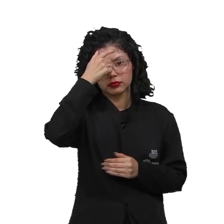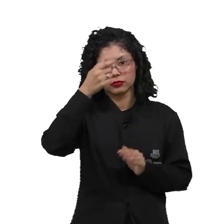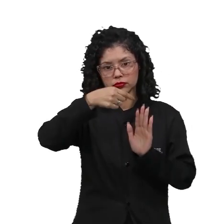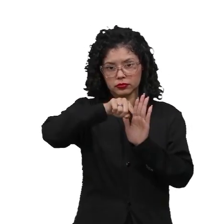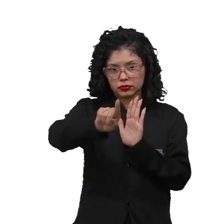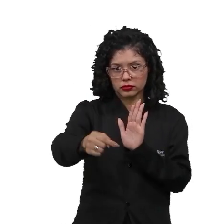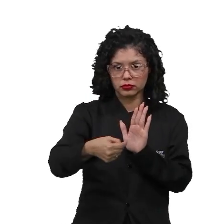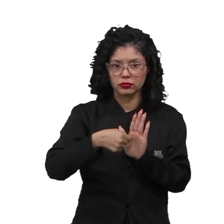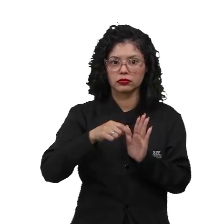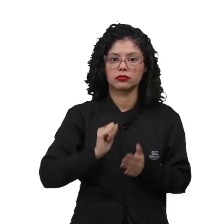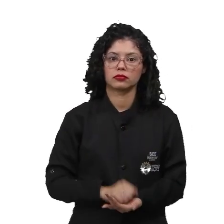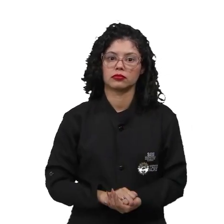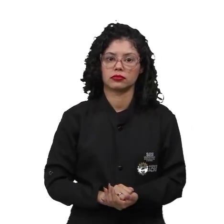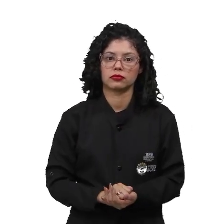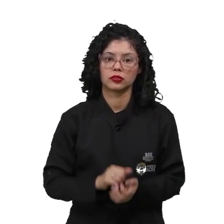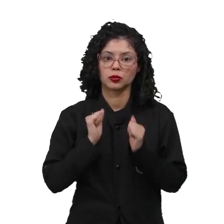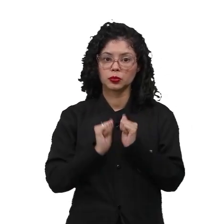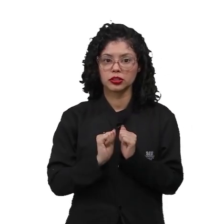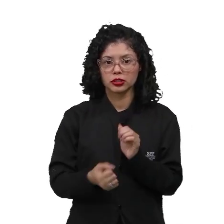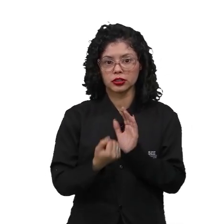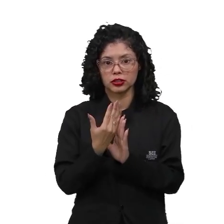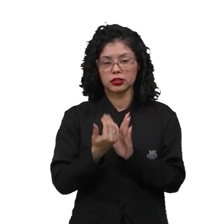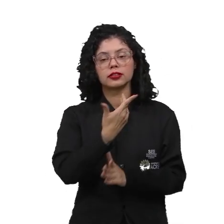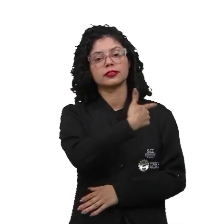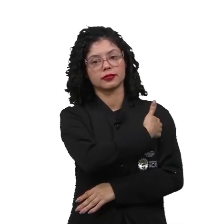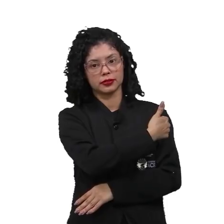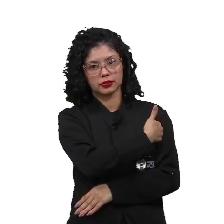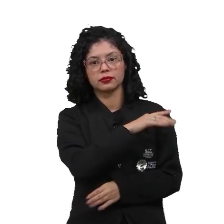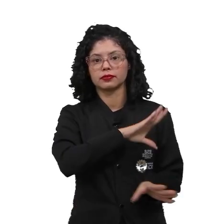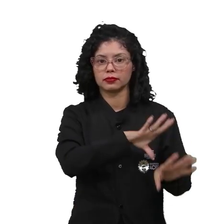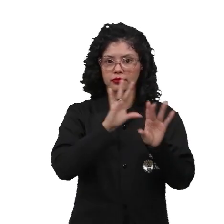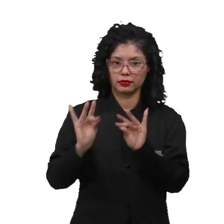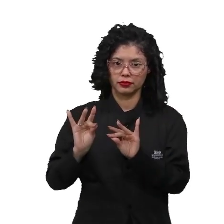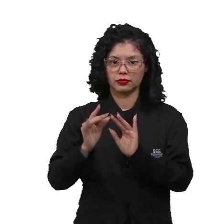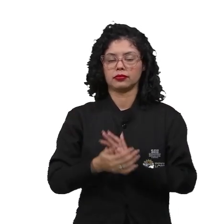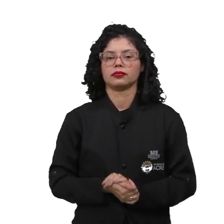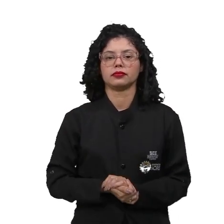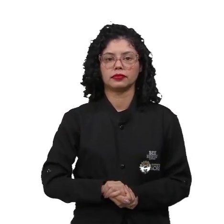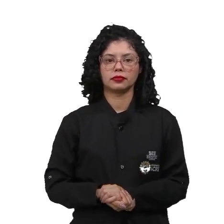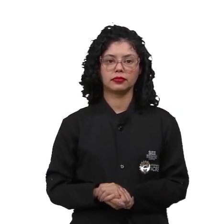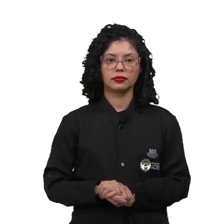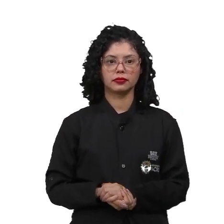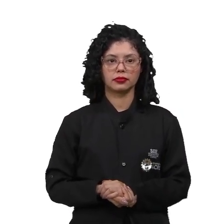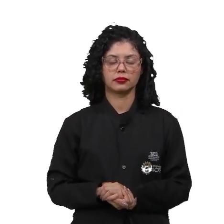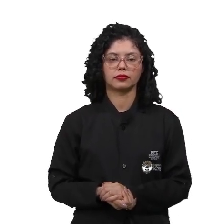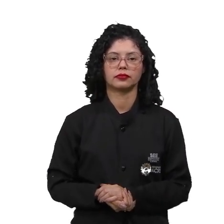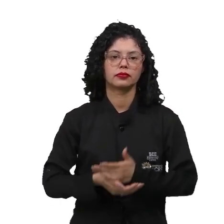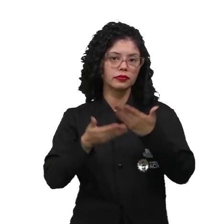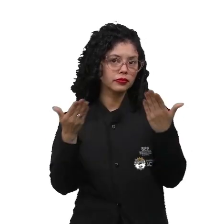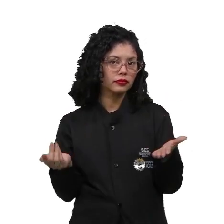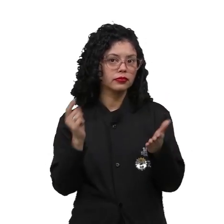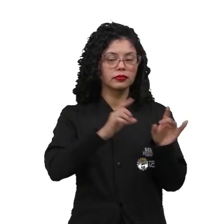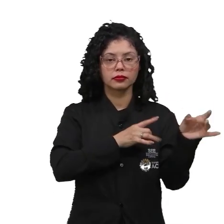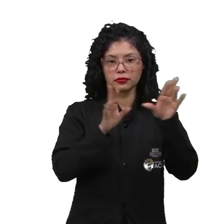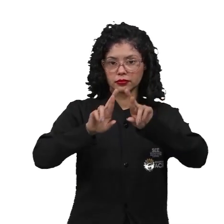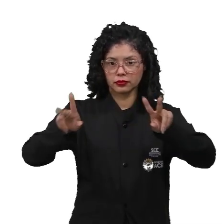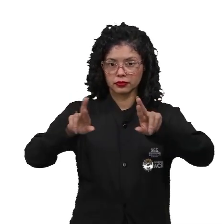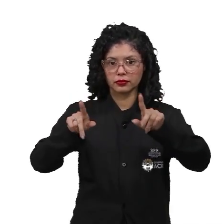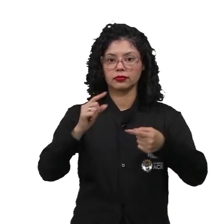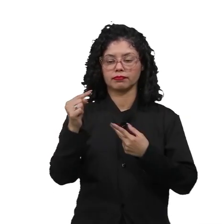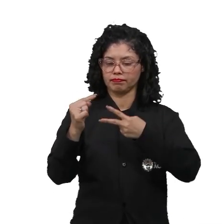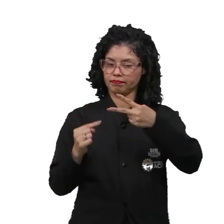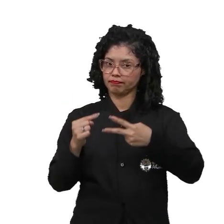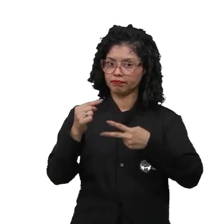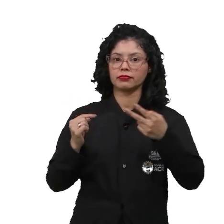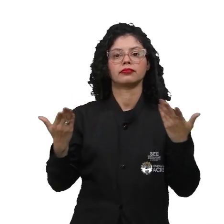memória imunológica e ela também pode ser criada ali através das vacinas. Então, essas são as diferenças desses